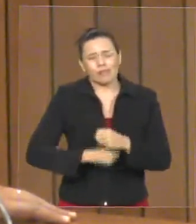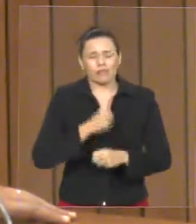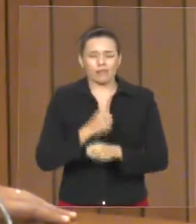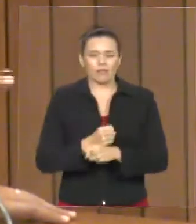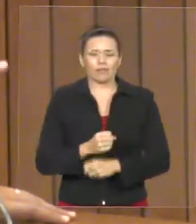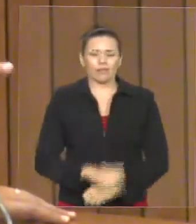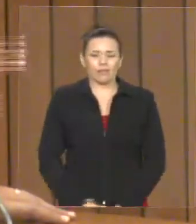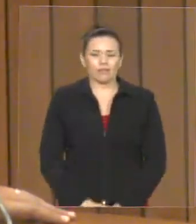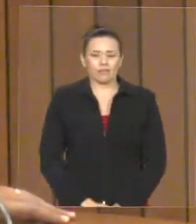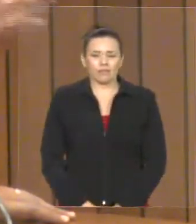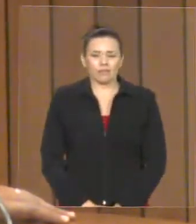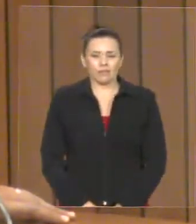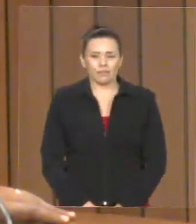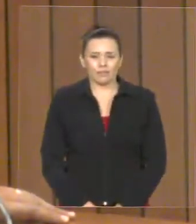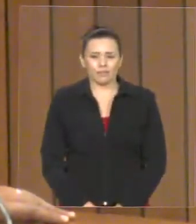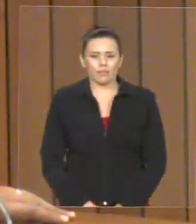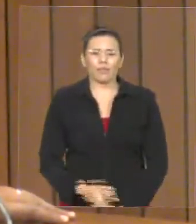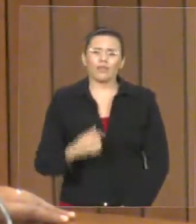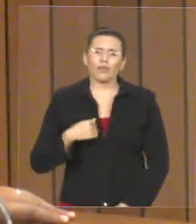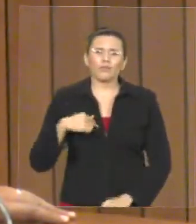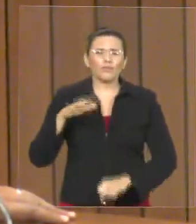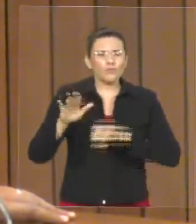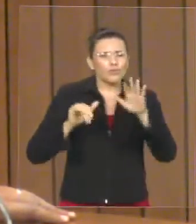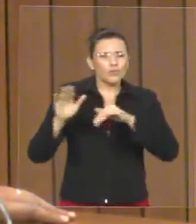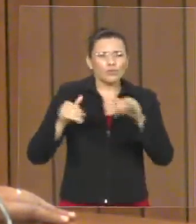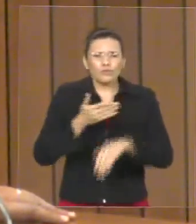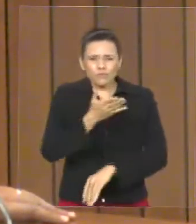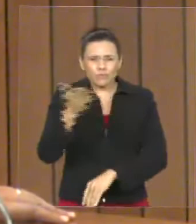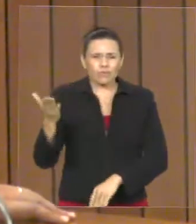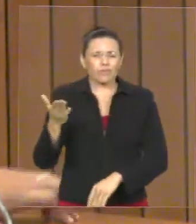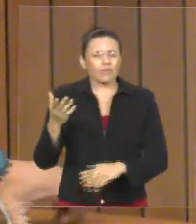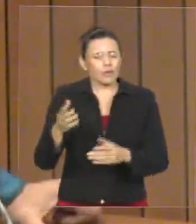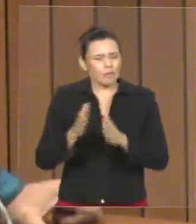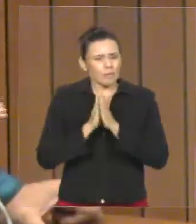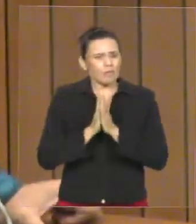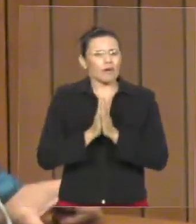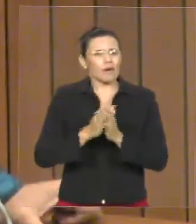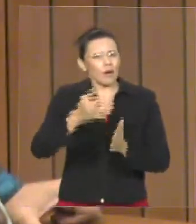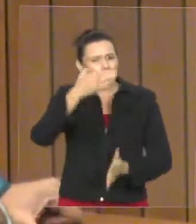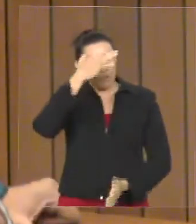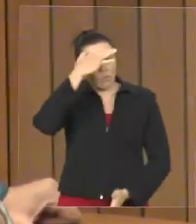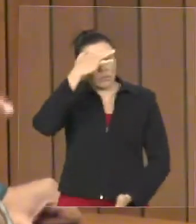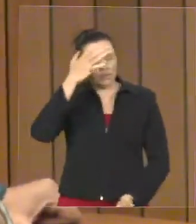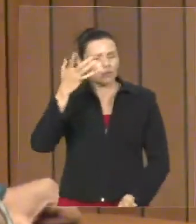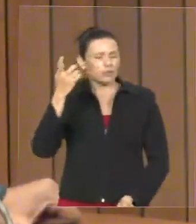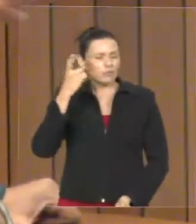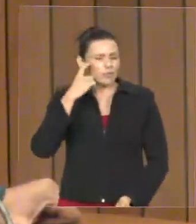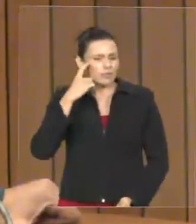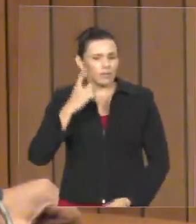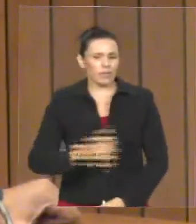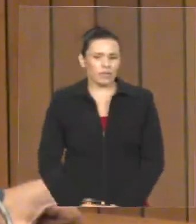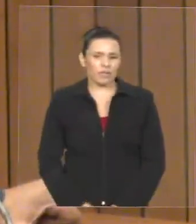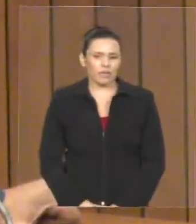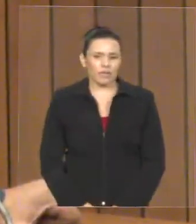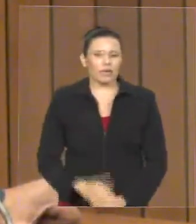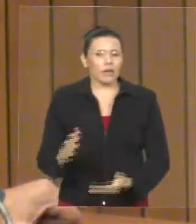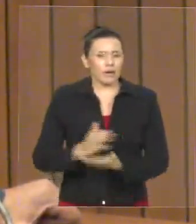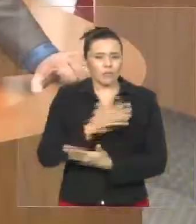uma chamada a uma reflexão. Há quem queira cortar gastos